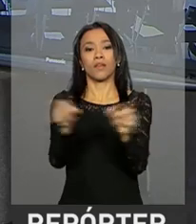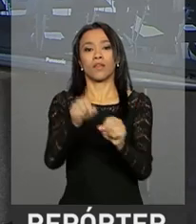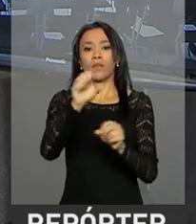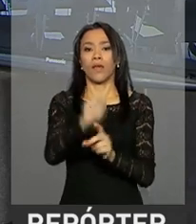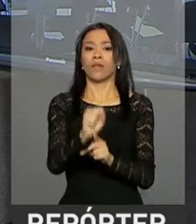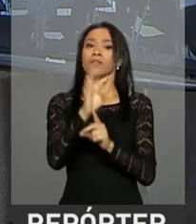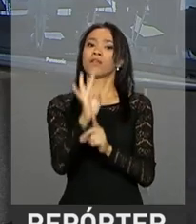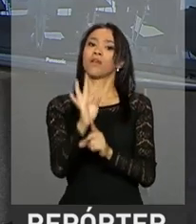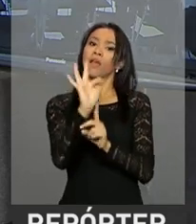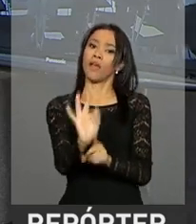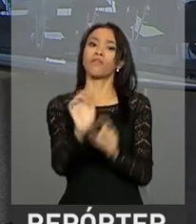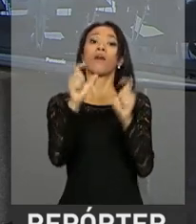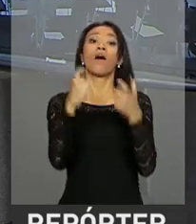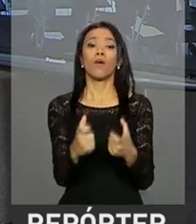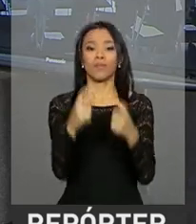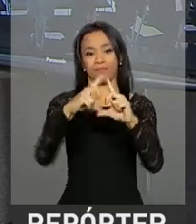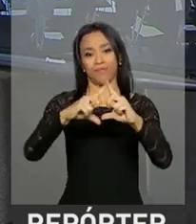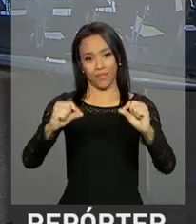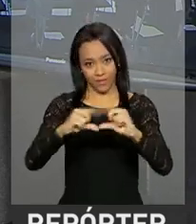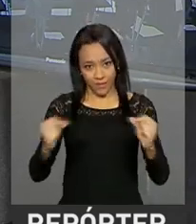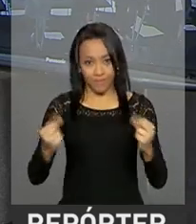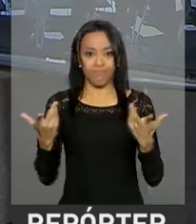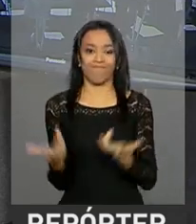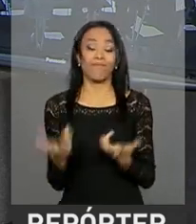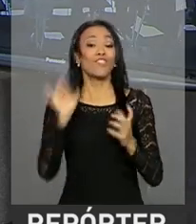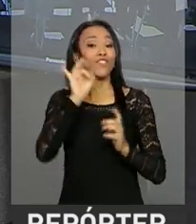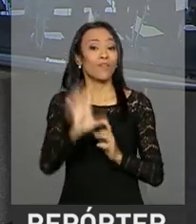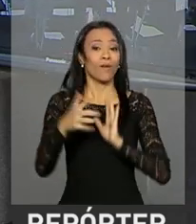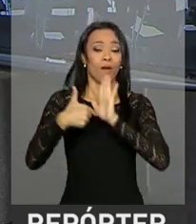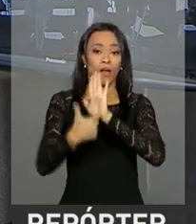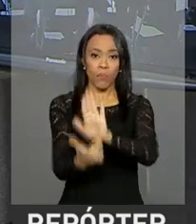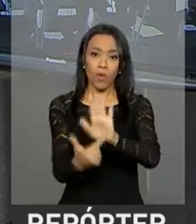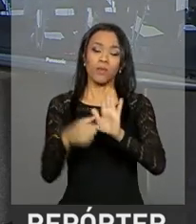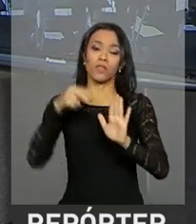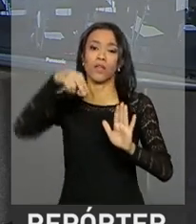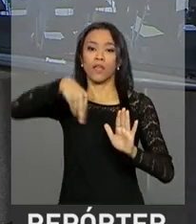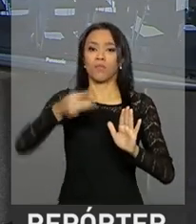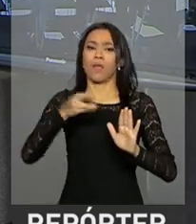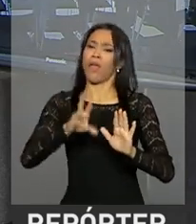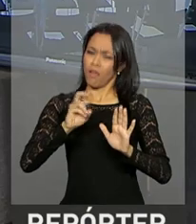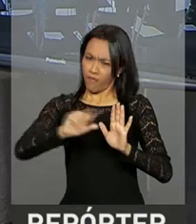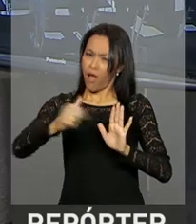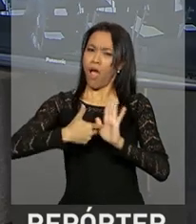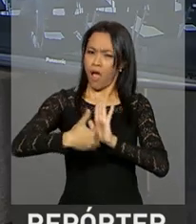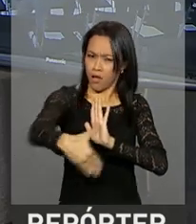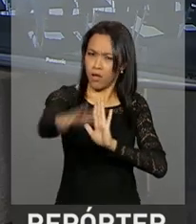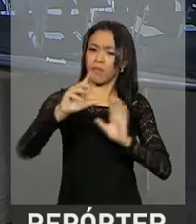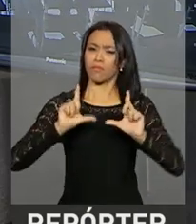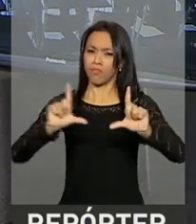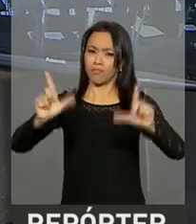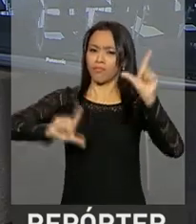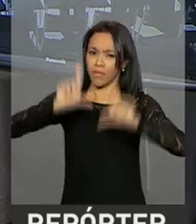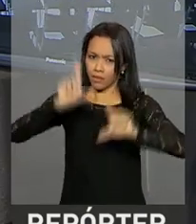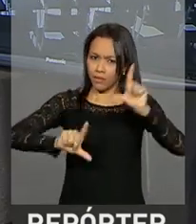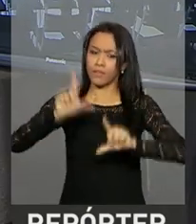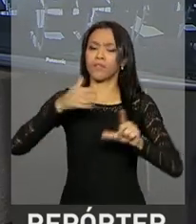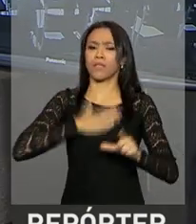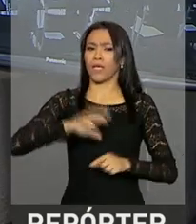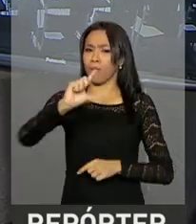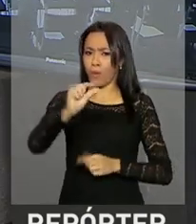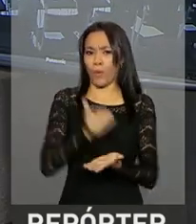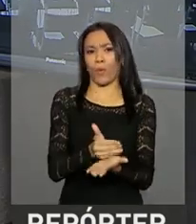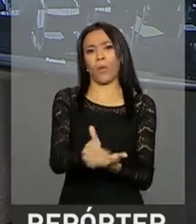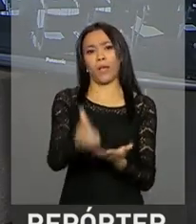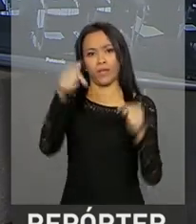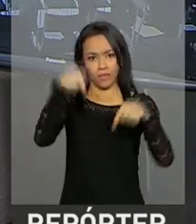em Brasília. E só lembrando, Renata, a TV NBR transmite ao vivo essa cerimônia, que começa daqui a pouco aqui no